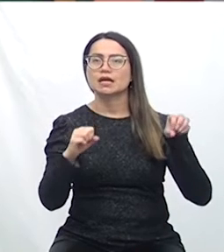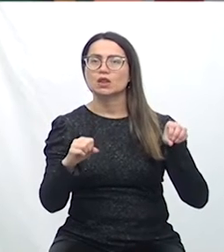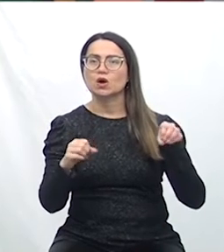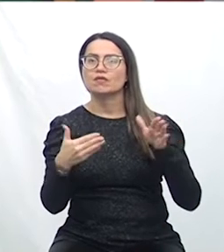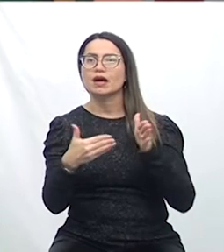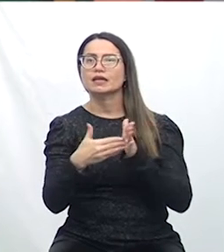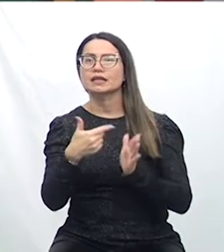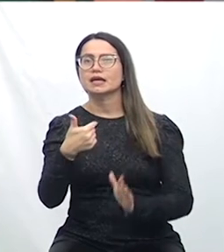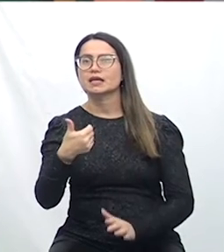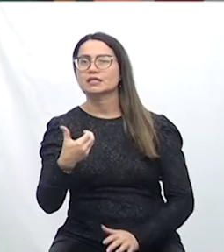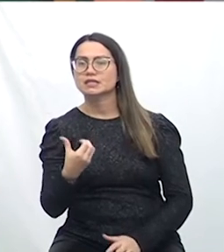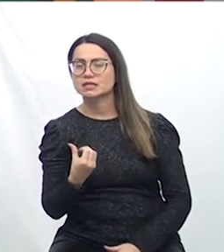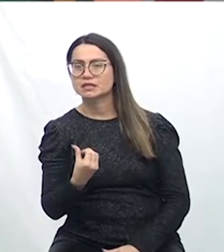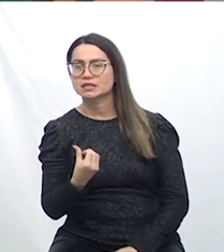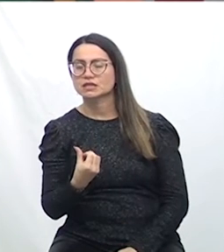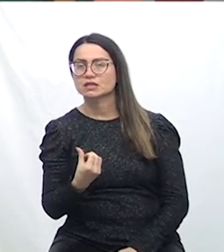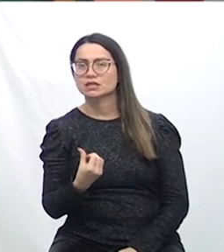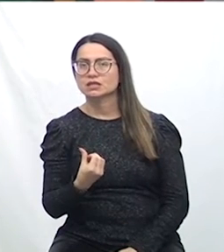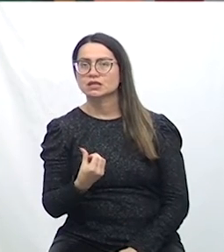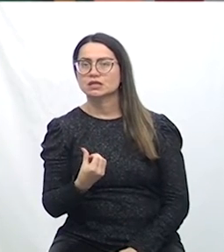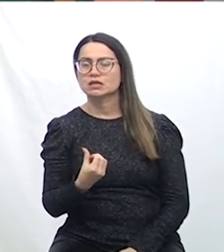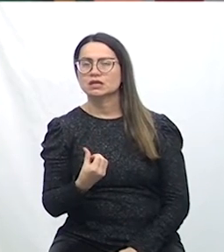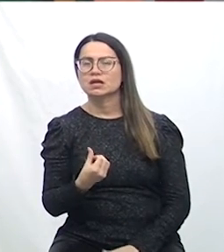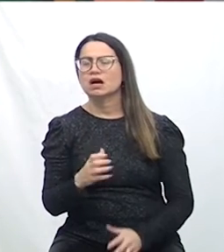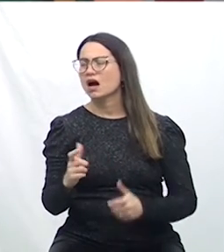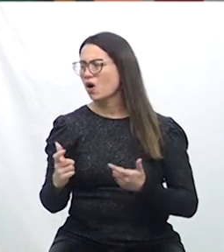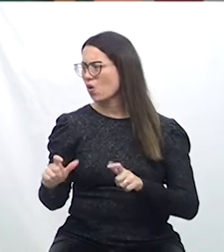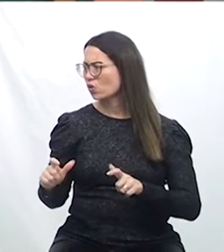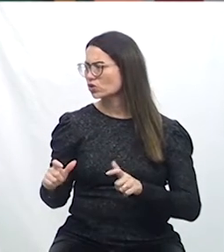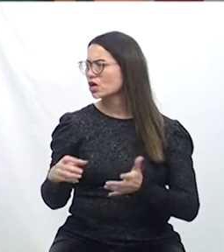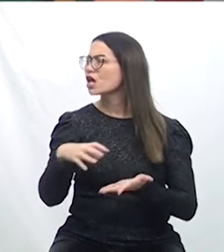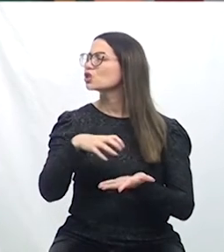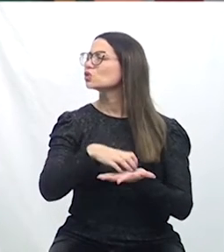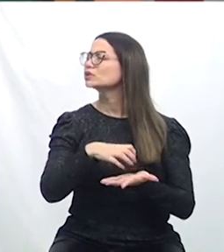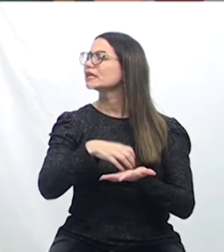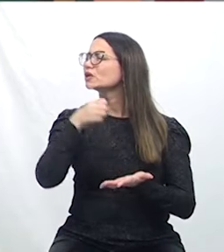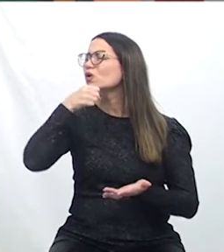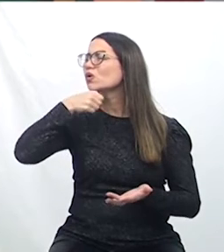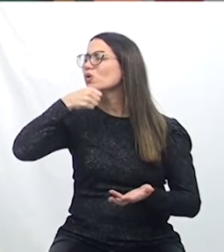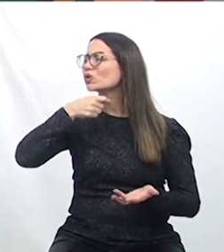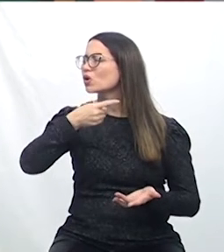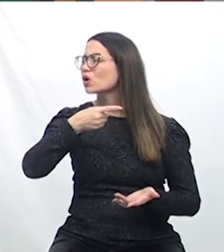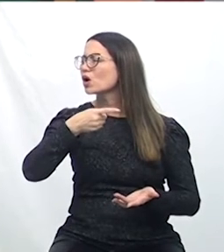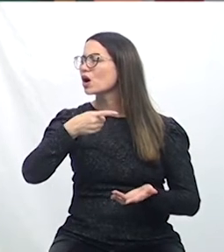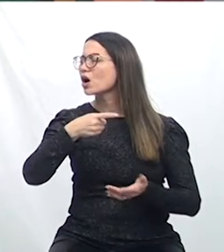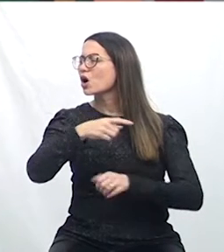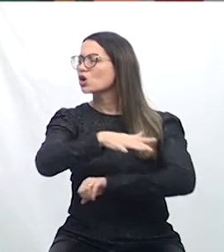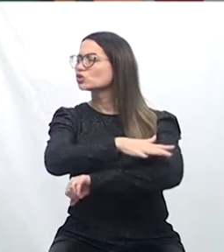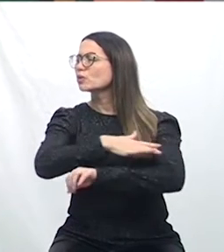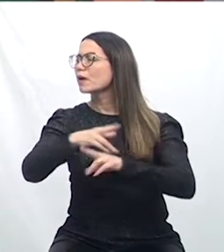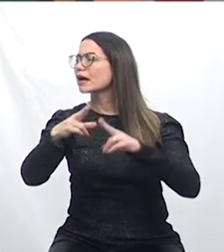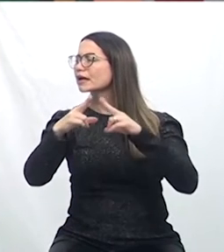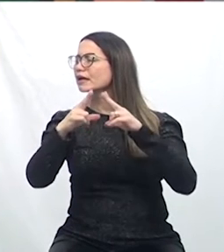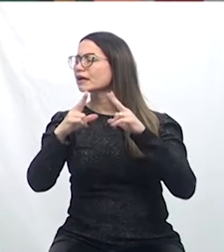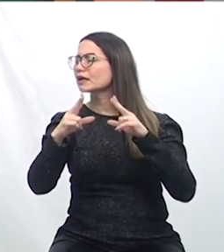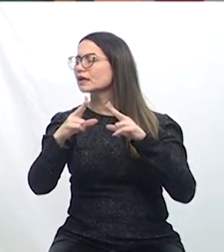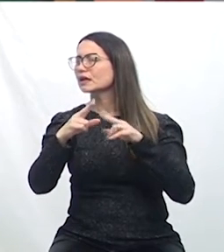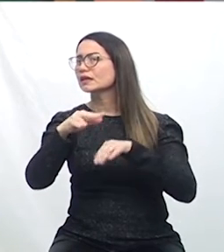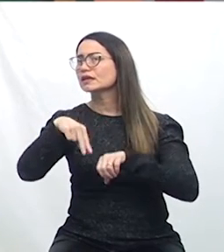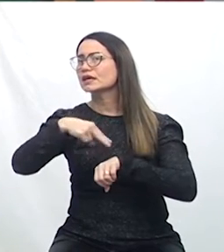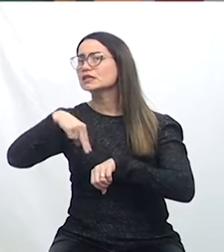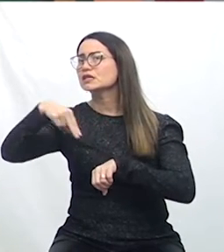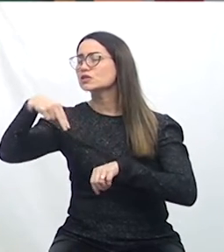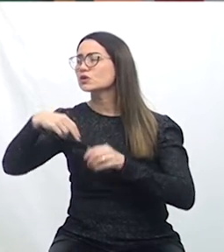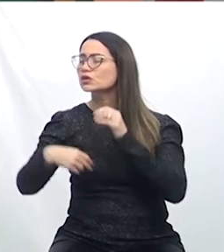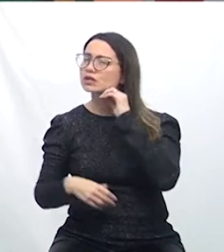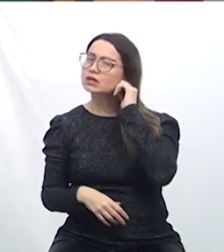horas. No centro do idoso, ali no Parque das Nações. Vai ser feito durante 3 semanas nos 3 parques, começando no Parque das Nações.